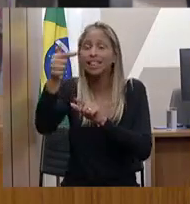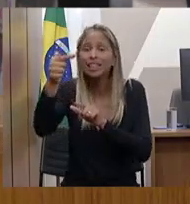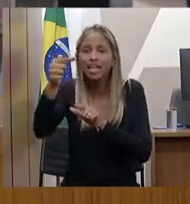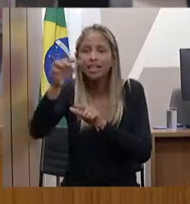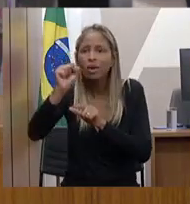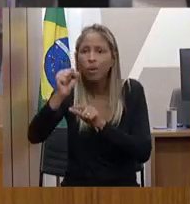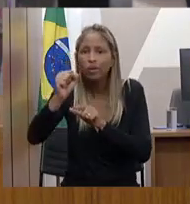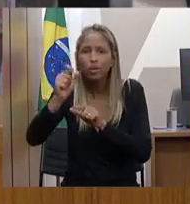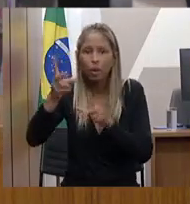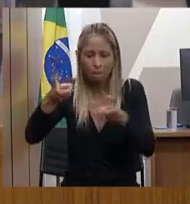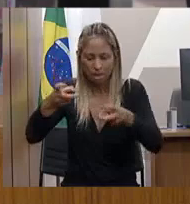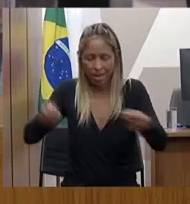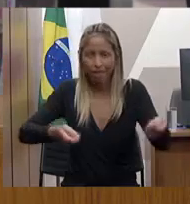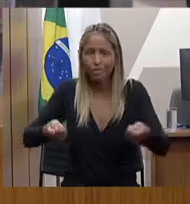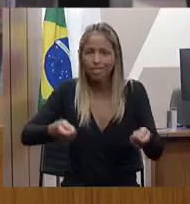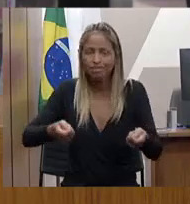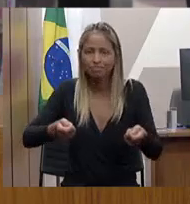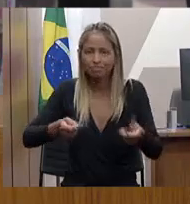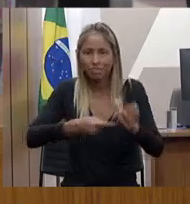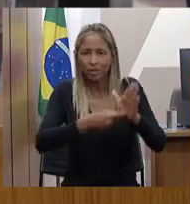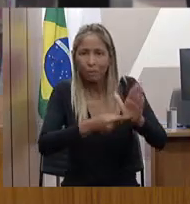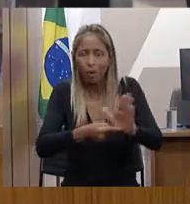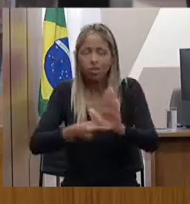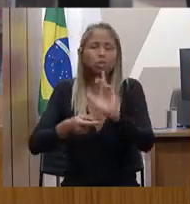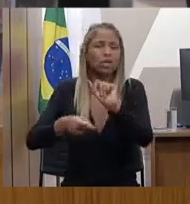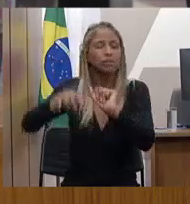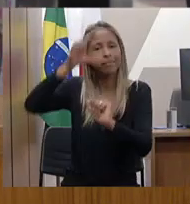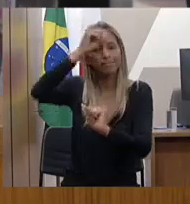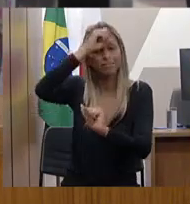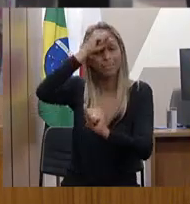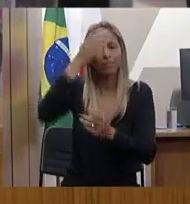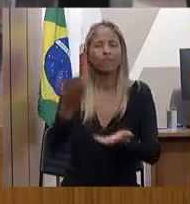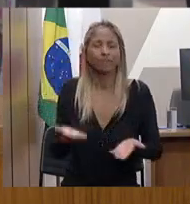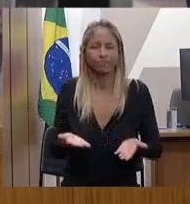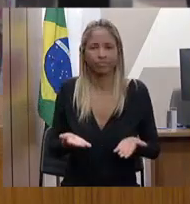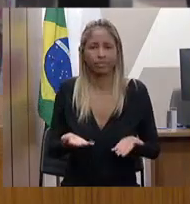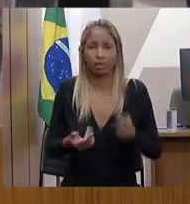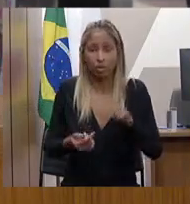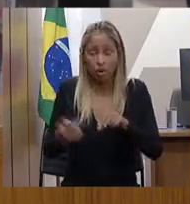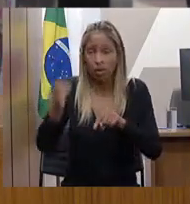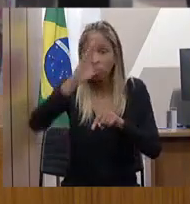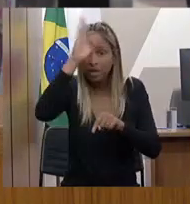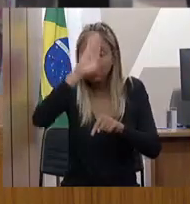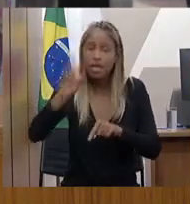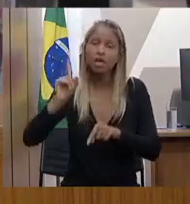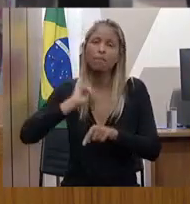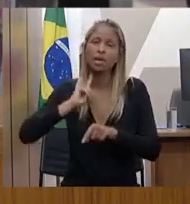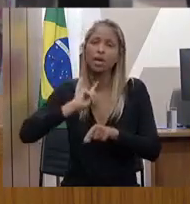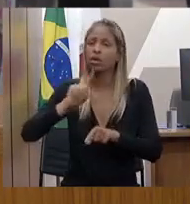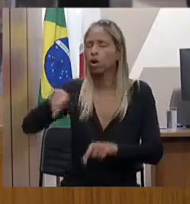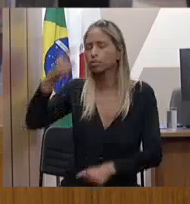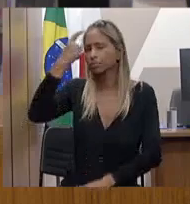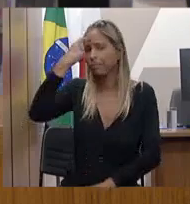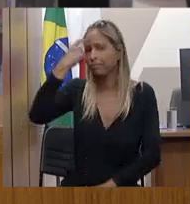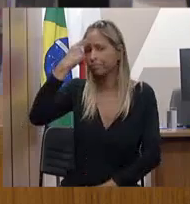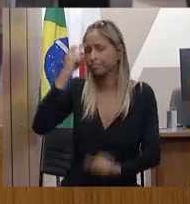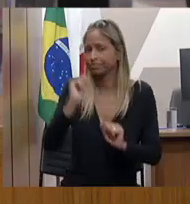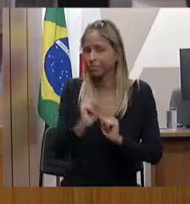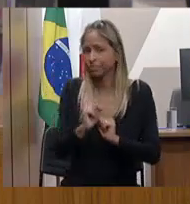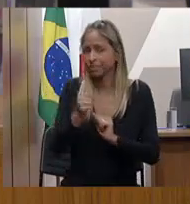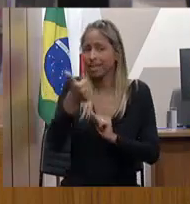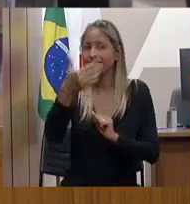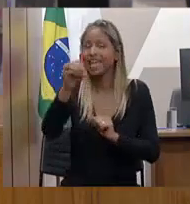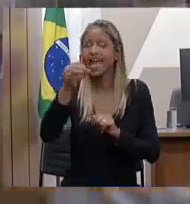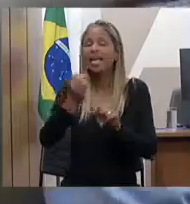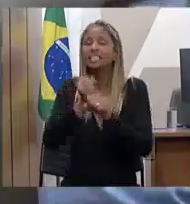ele traz para gente uma grande lição que nós enquanto brasileiros enquanto mineiros precisam pensar gastou-se